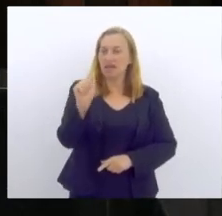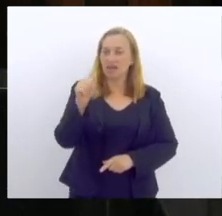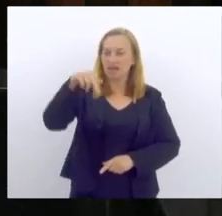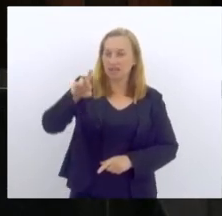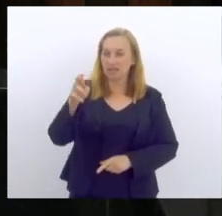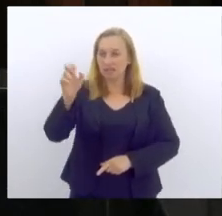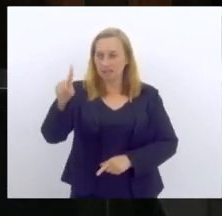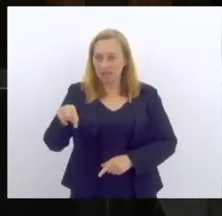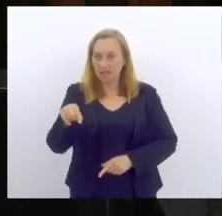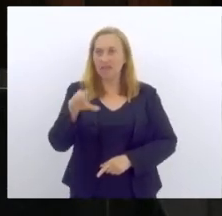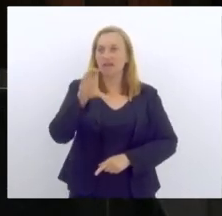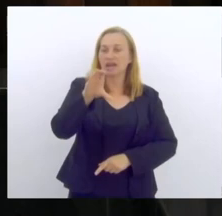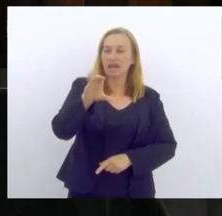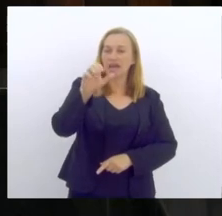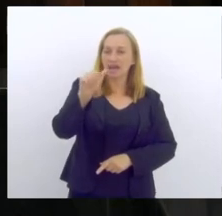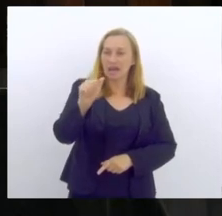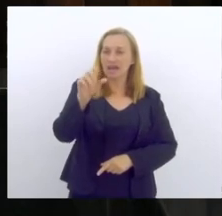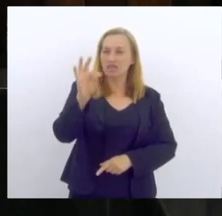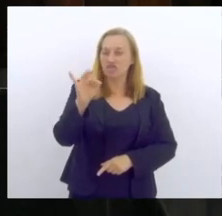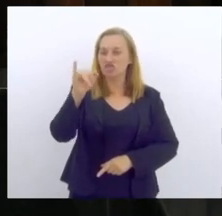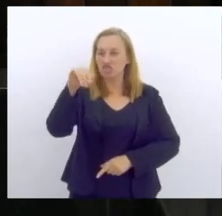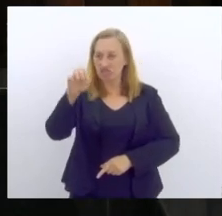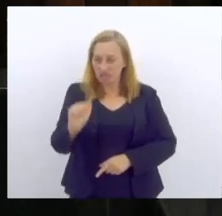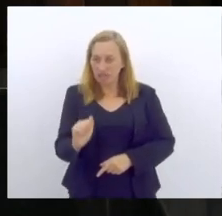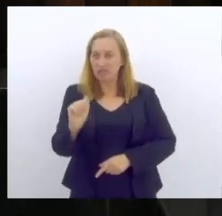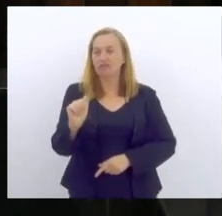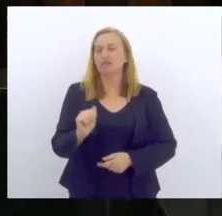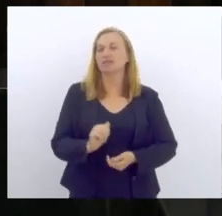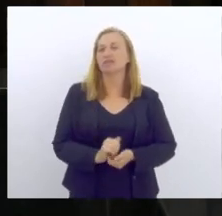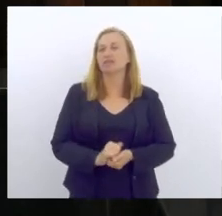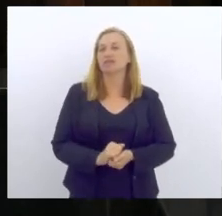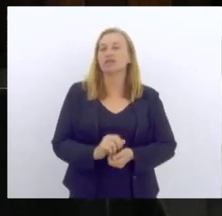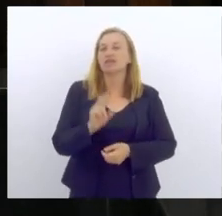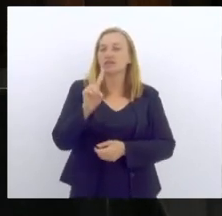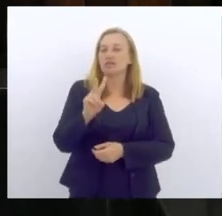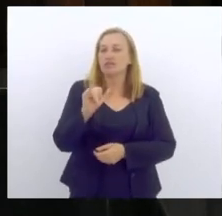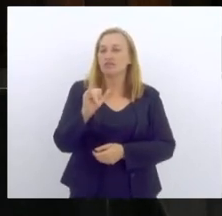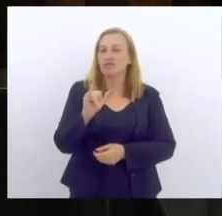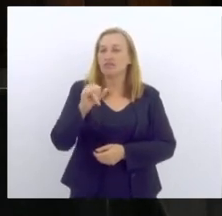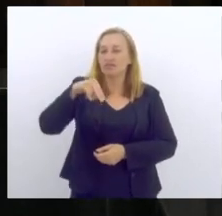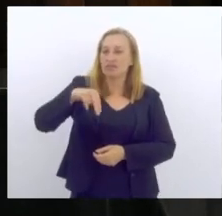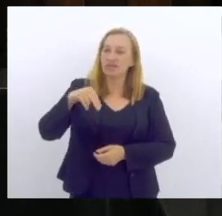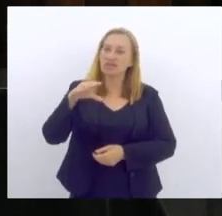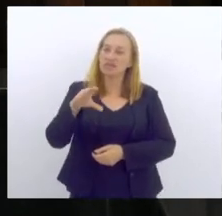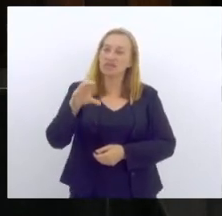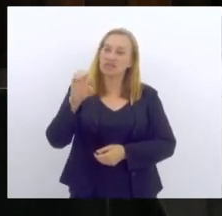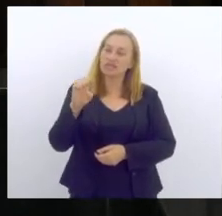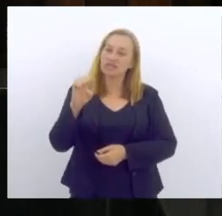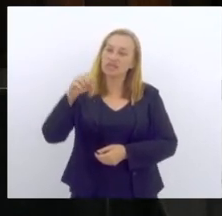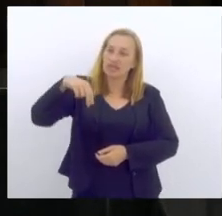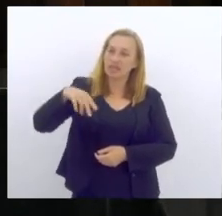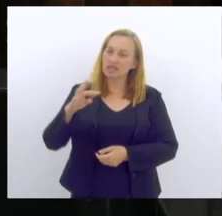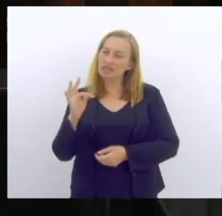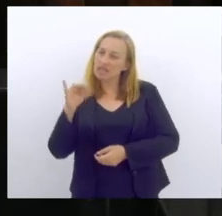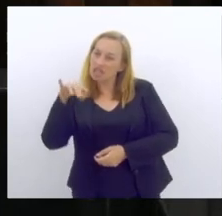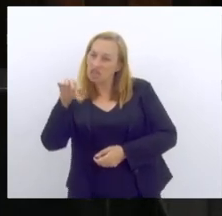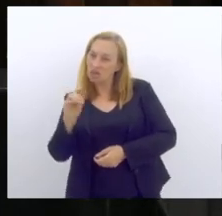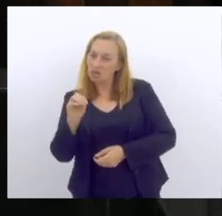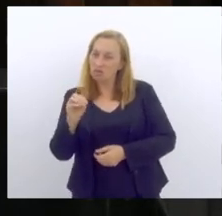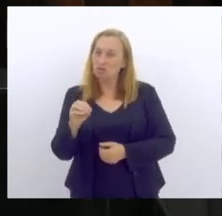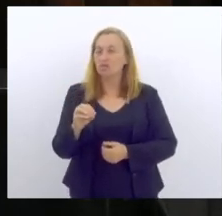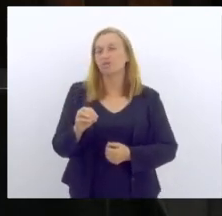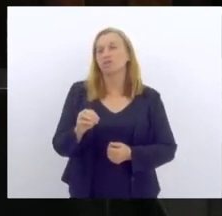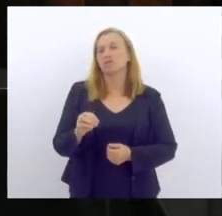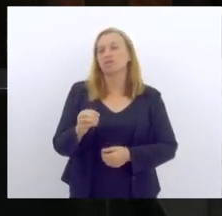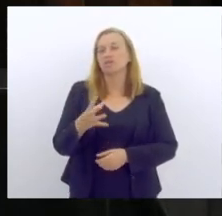que presente a caatinga também aqui presente o vicentinho o André são filhos Presidente André deputado federal